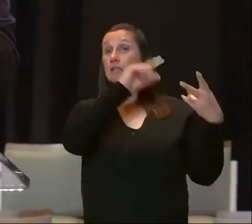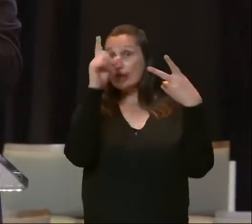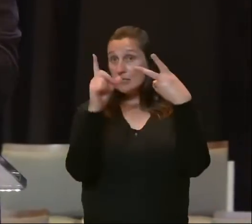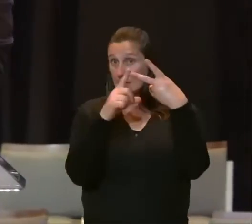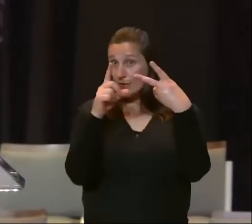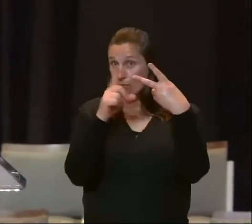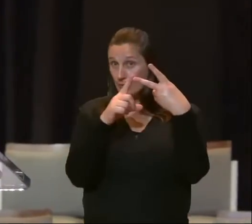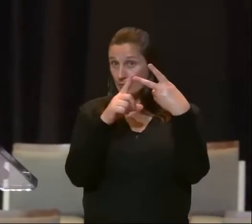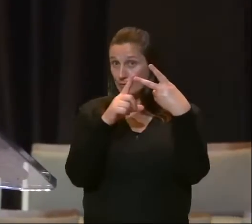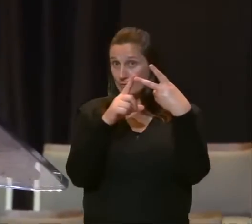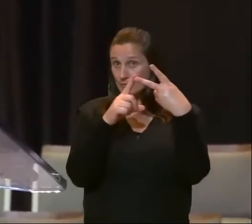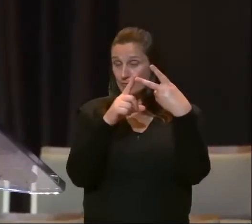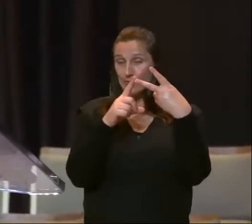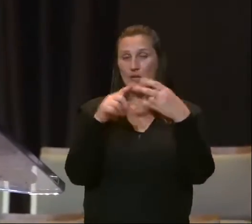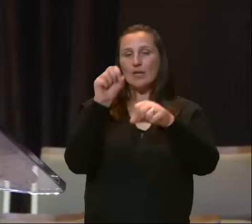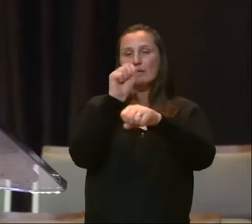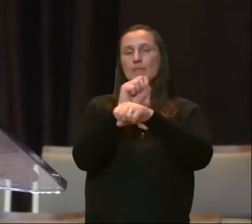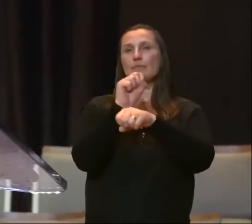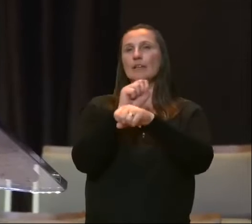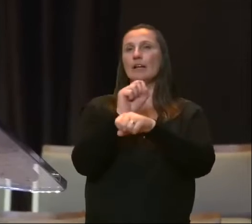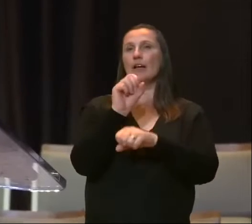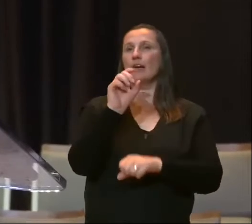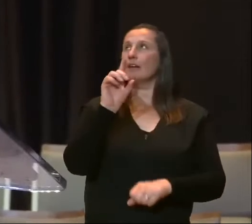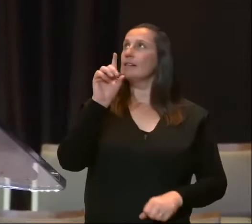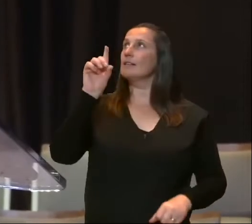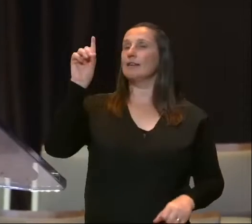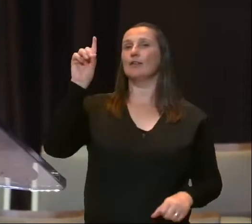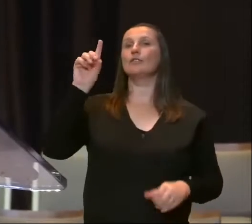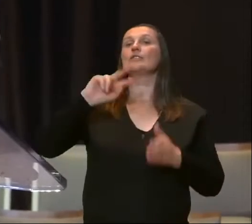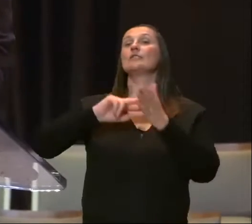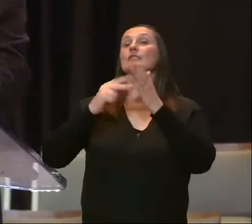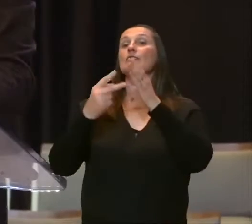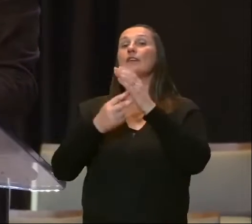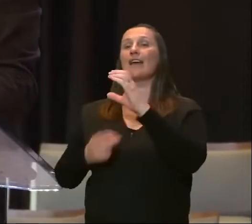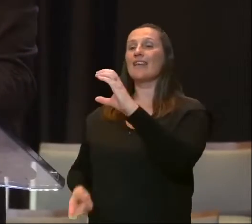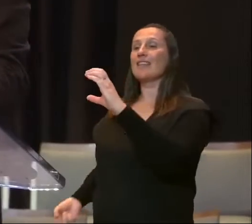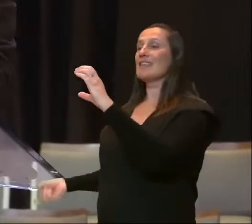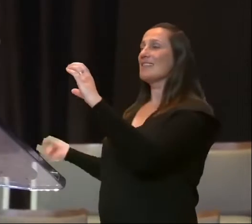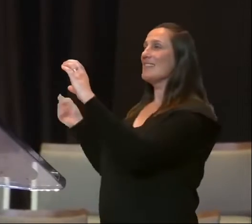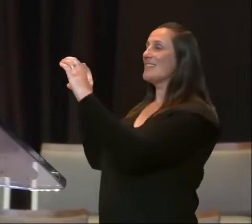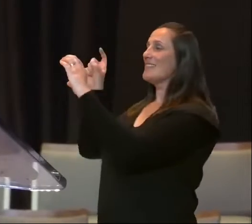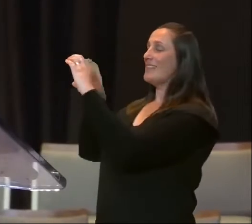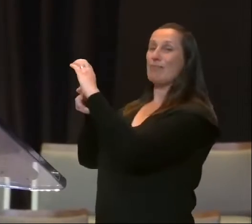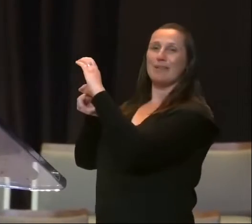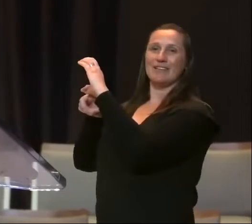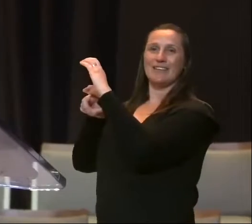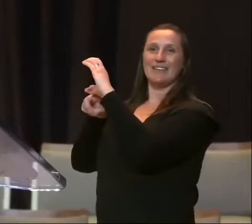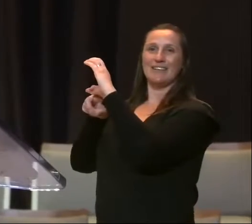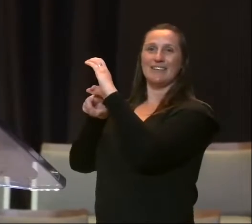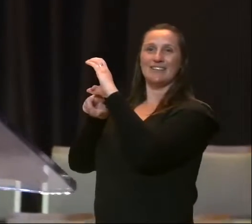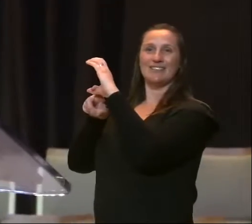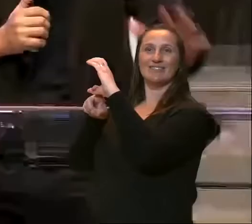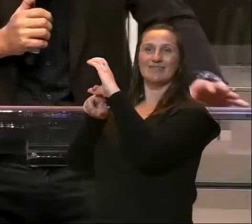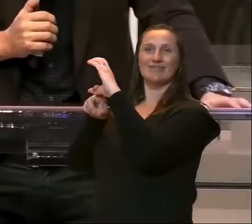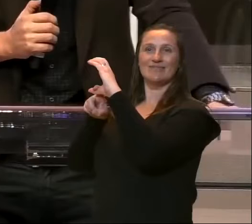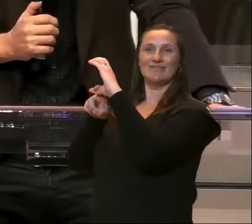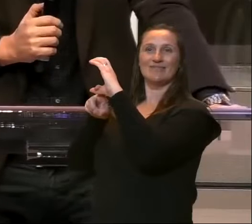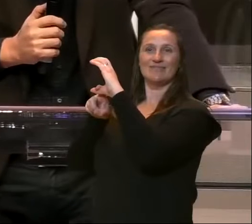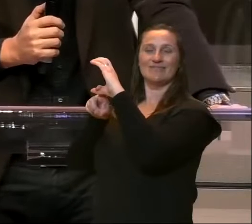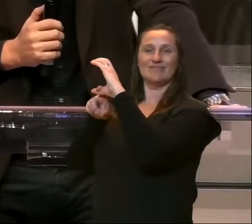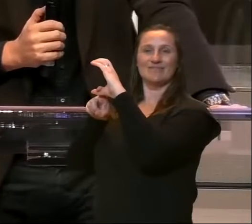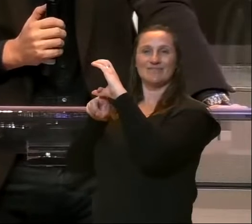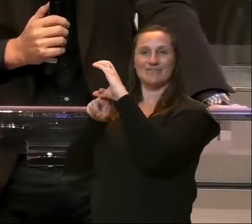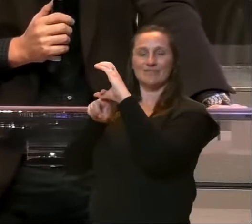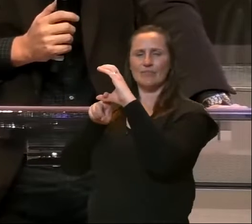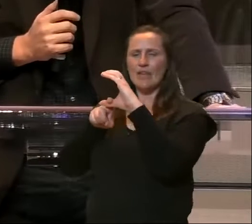Deus significa depender dele. Em Miqueias 5:7, o restante de Jacó estará